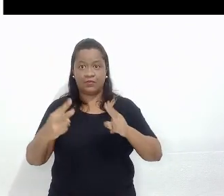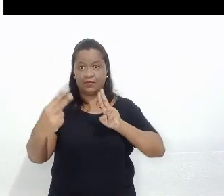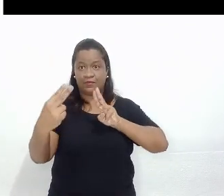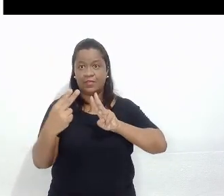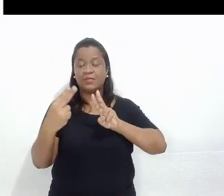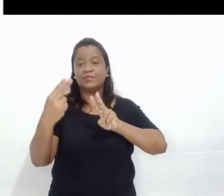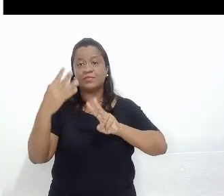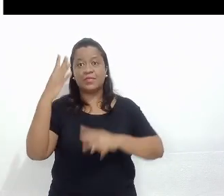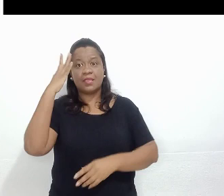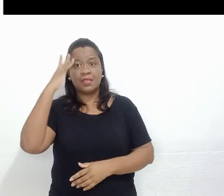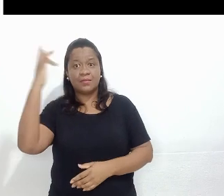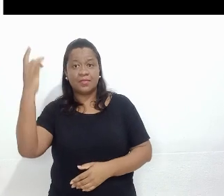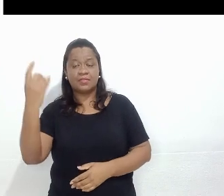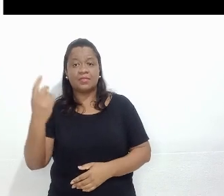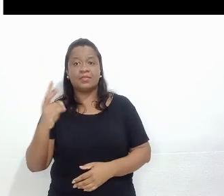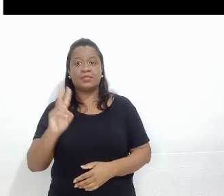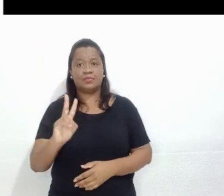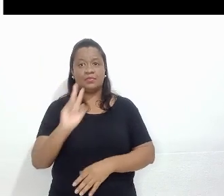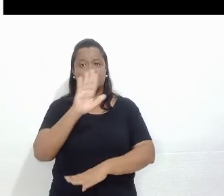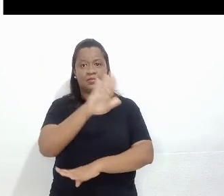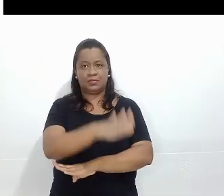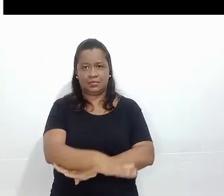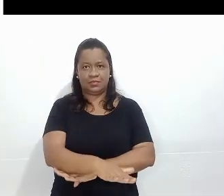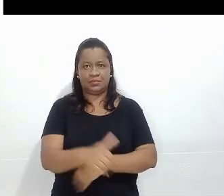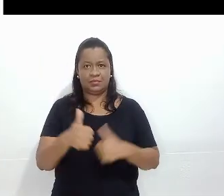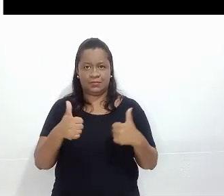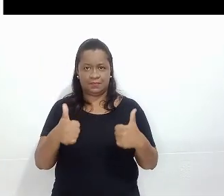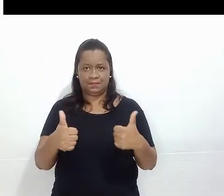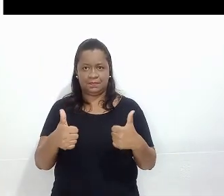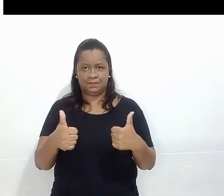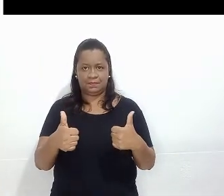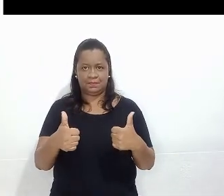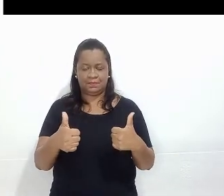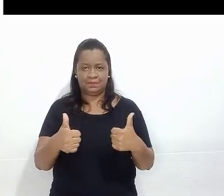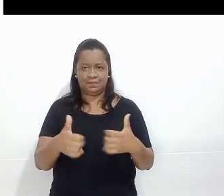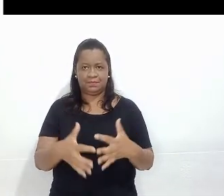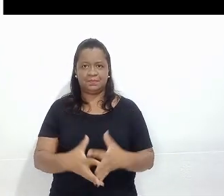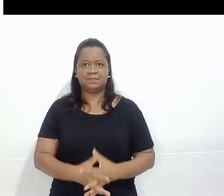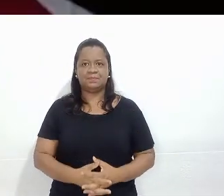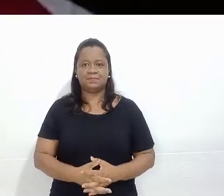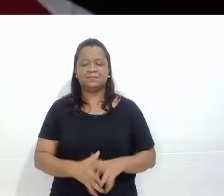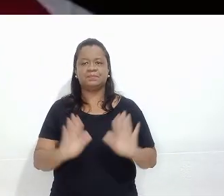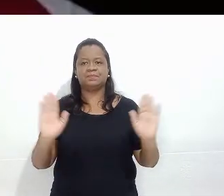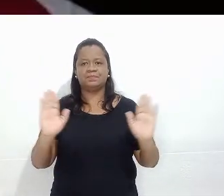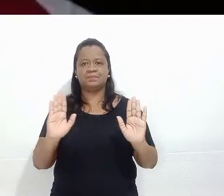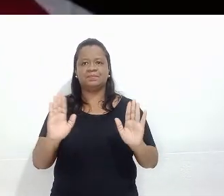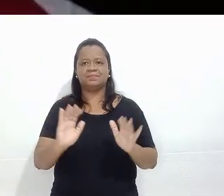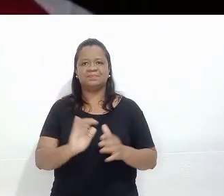amanhã, 2 horas da tarde, beleza? Valeu.